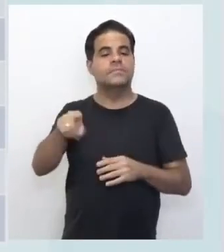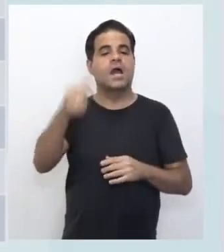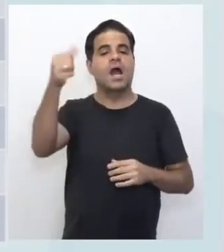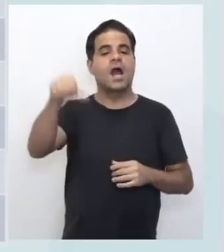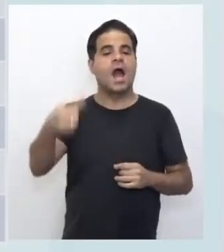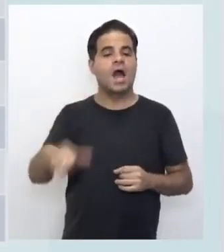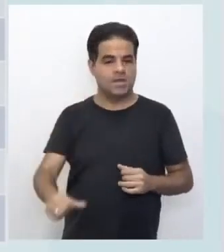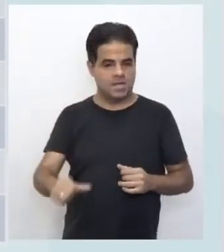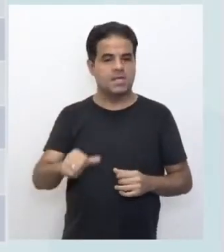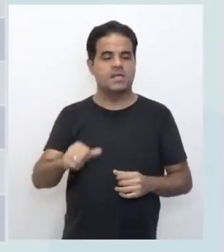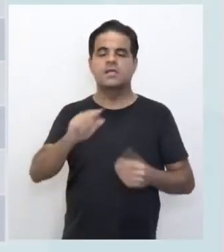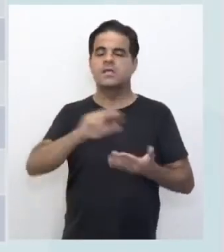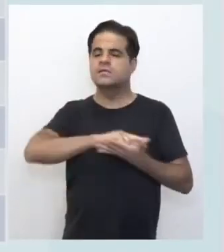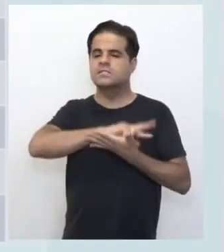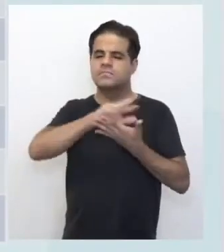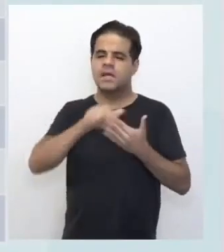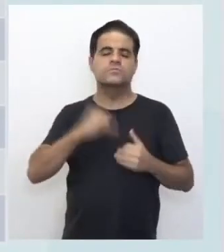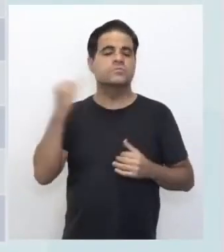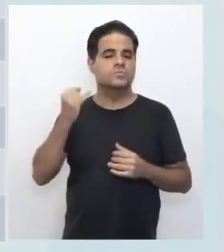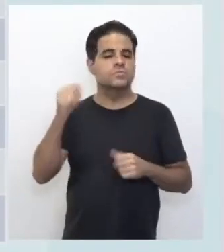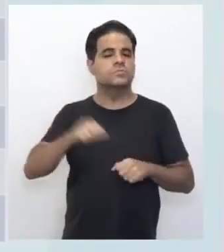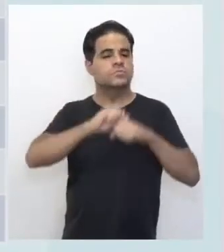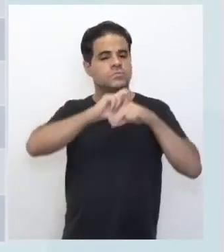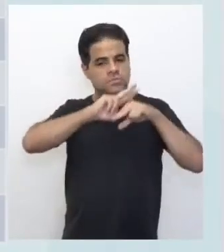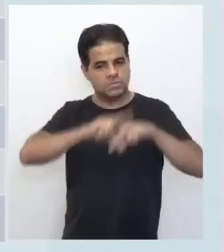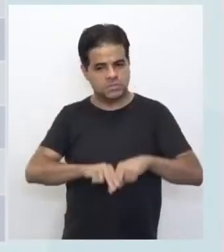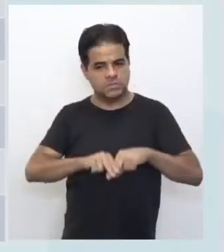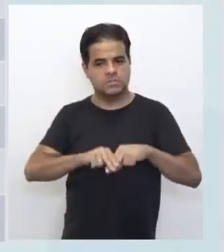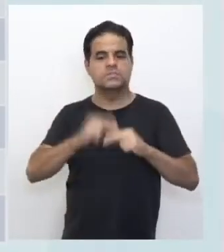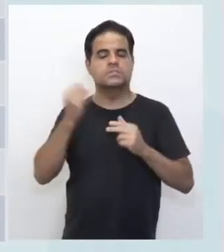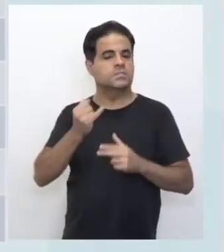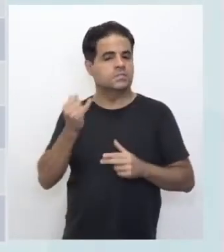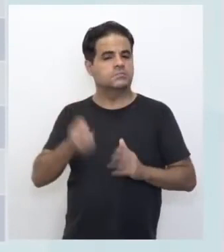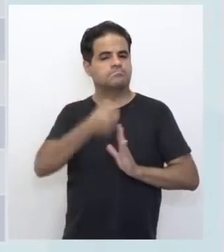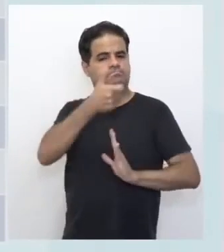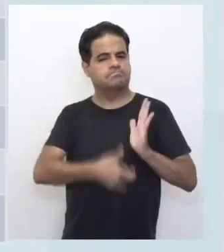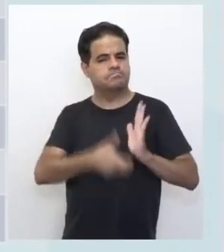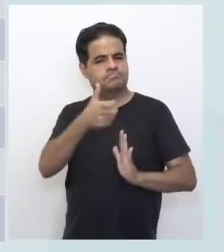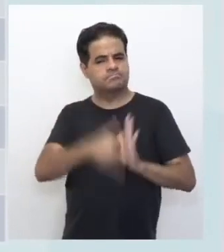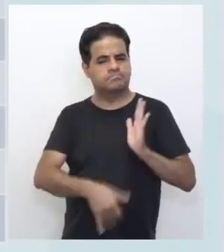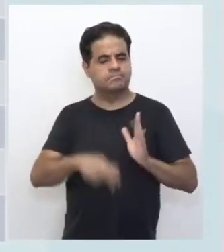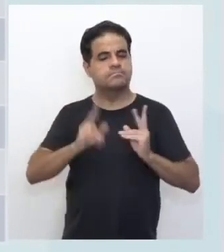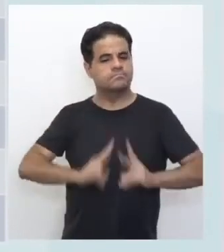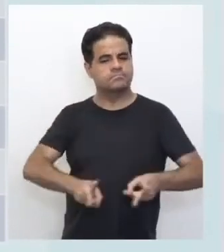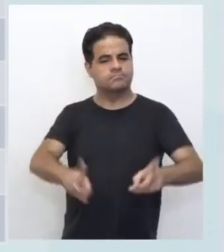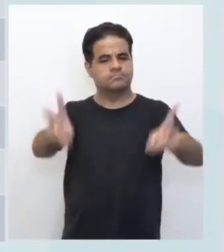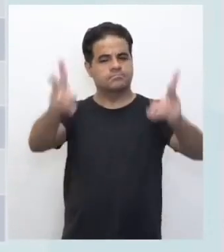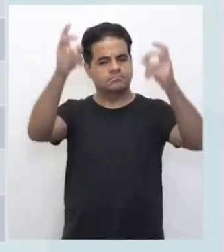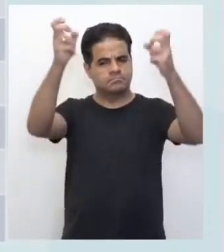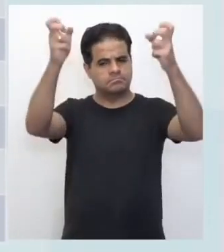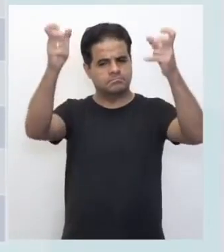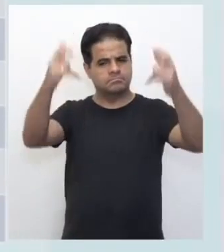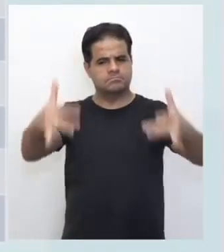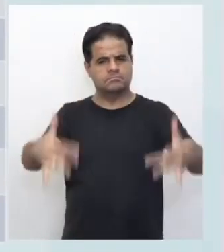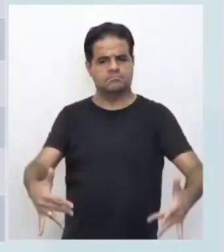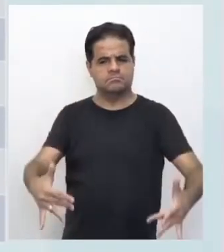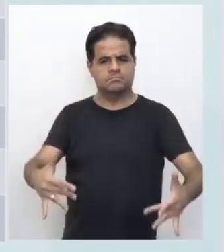alguns aspectos importantes sobre os gêneros textuais descritivos ou predominantemente